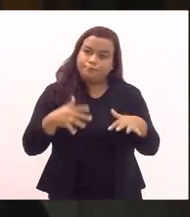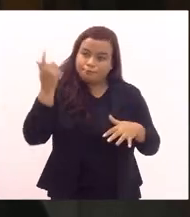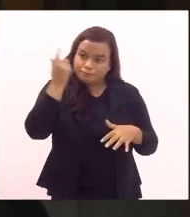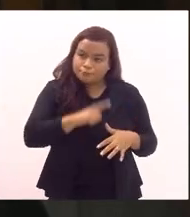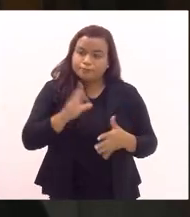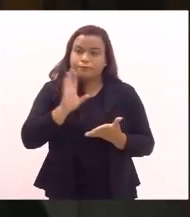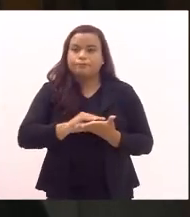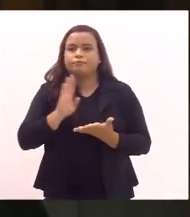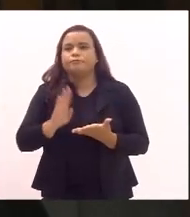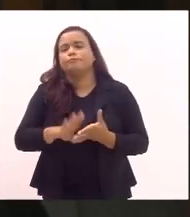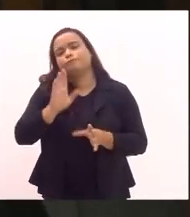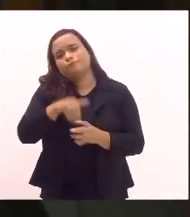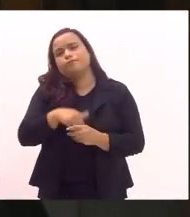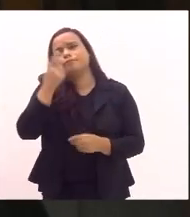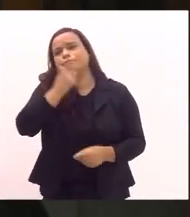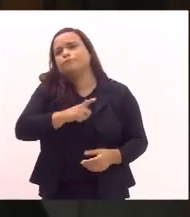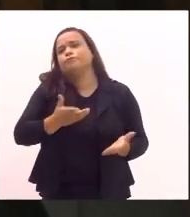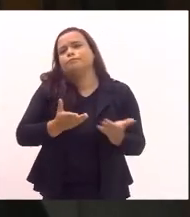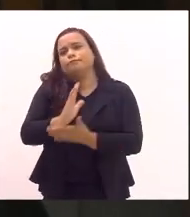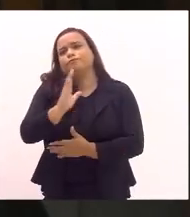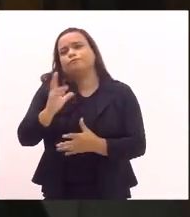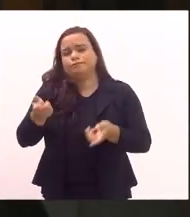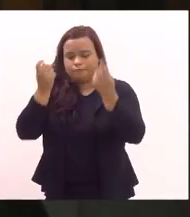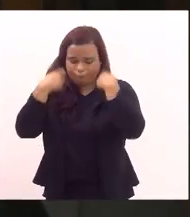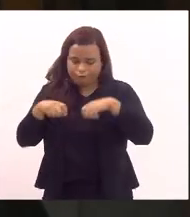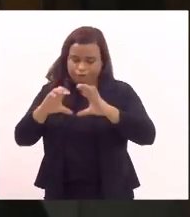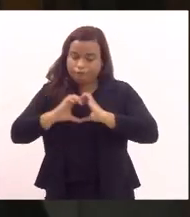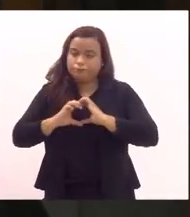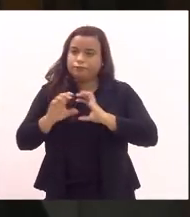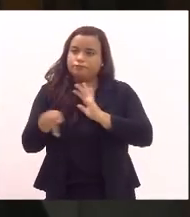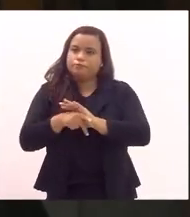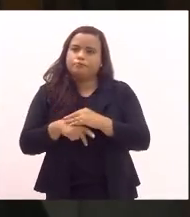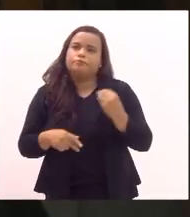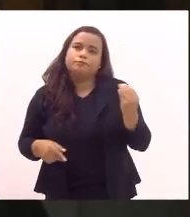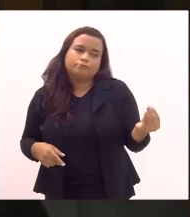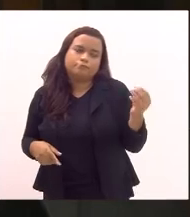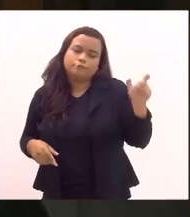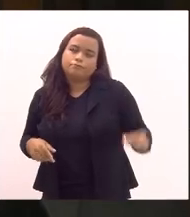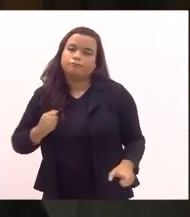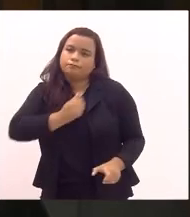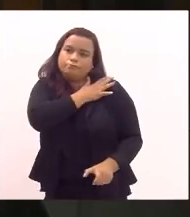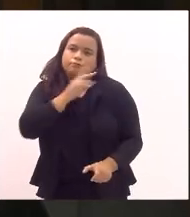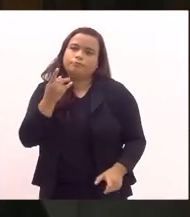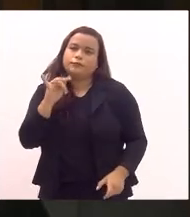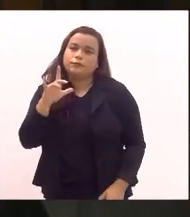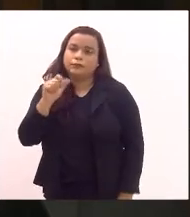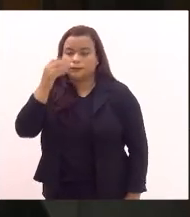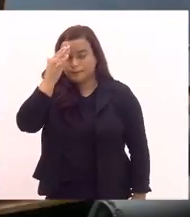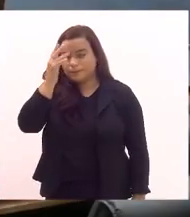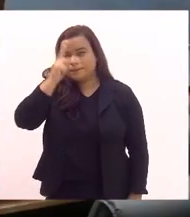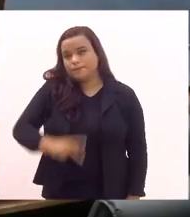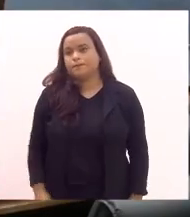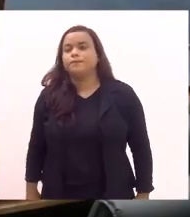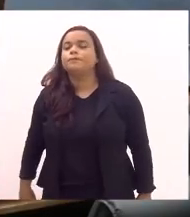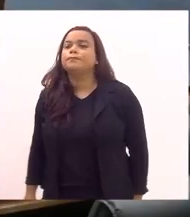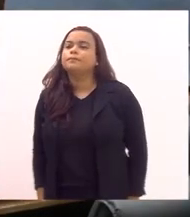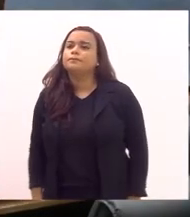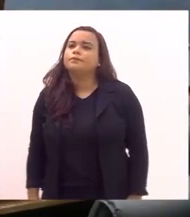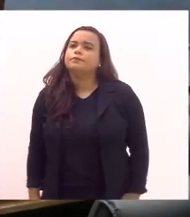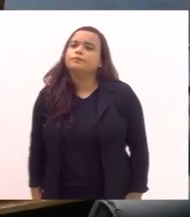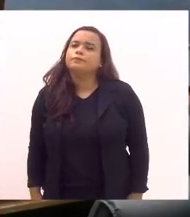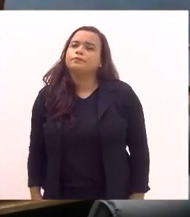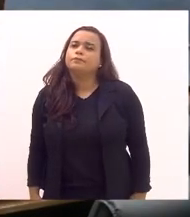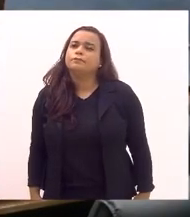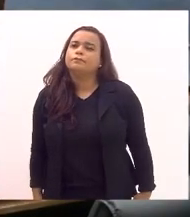para votação aprovação da medalha a nossa Coronel Priscila Obrigada presidente